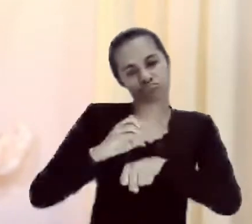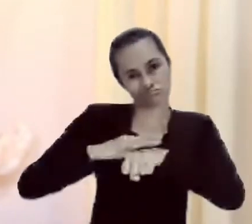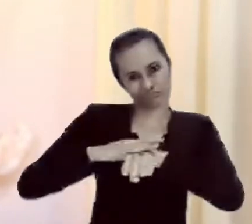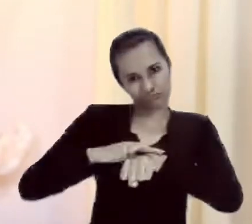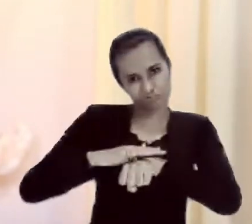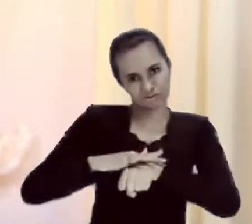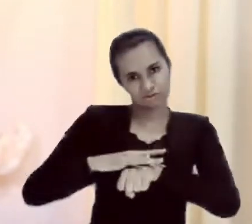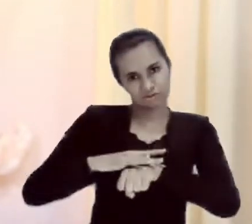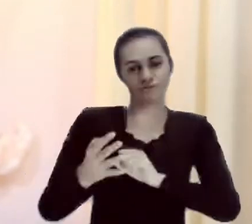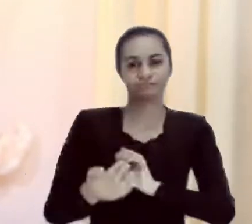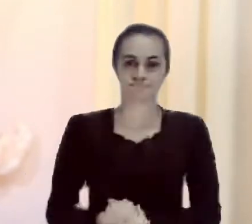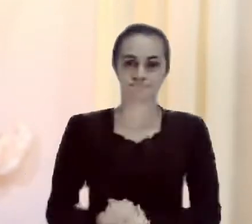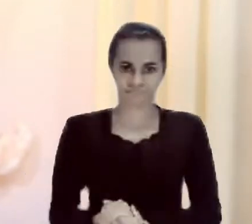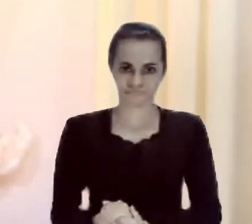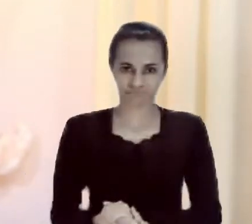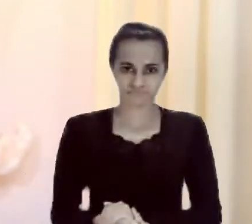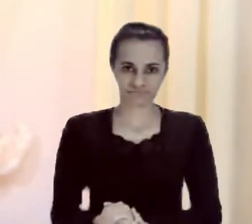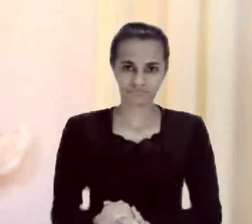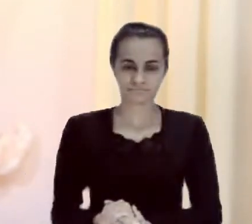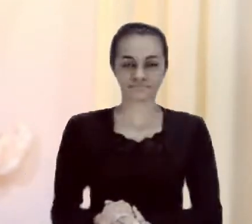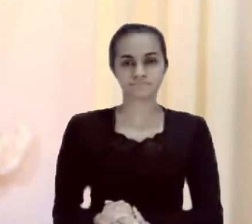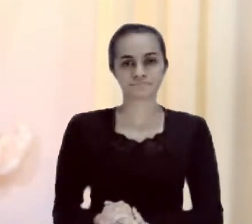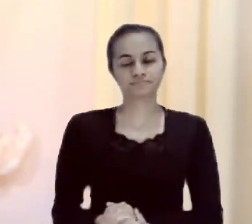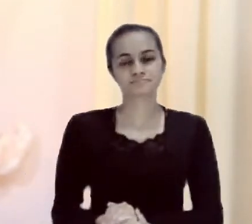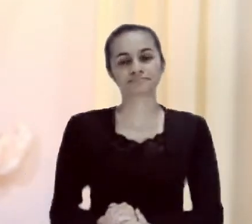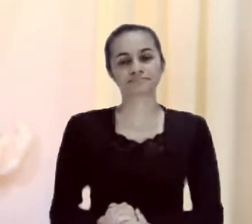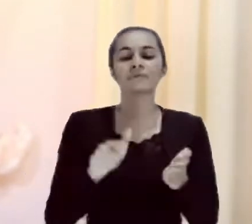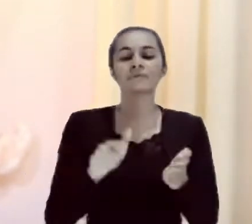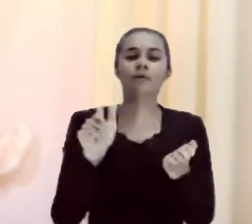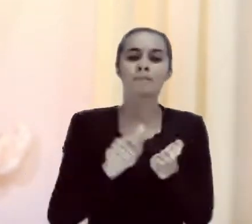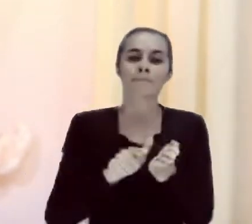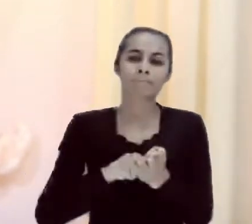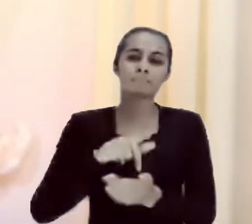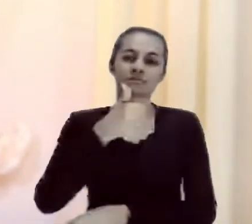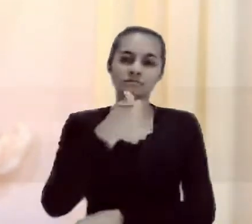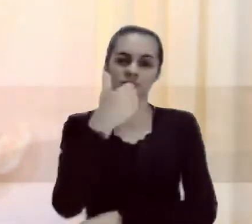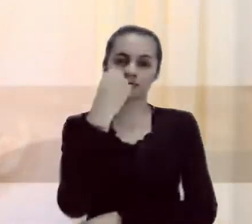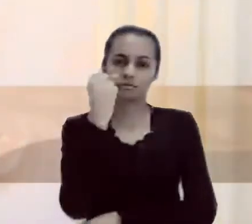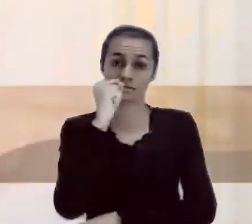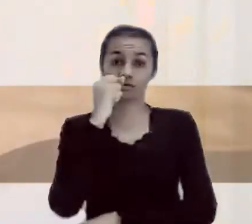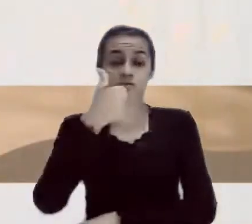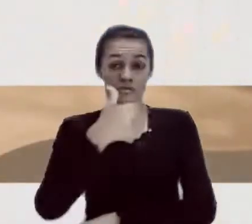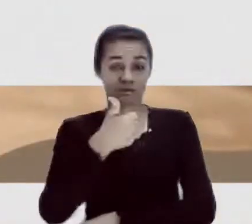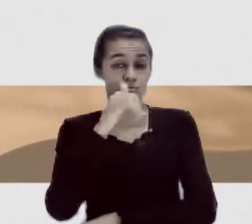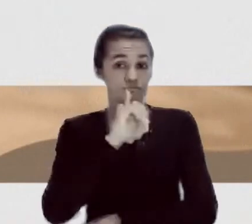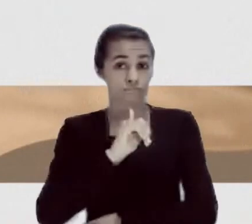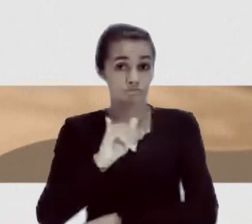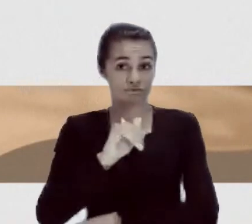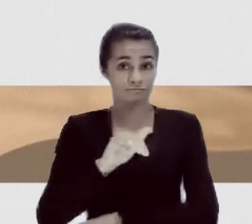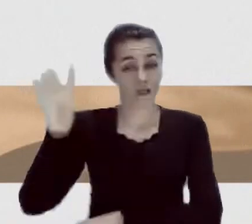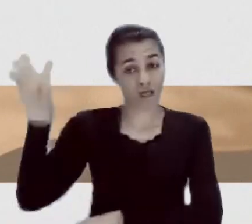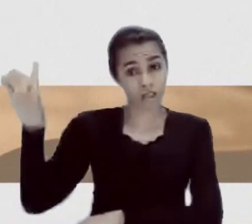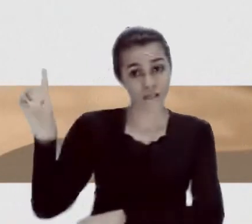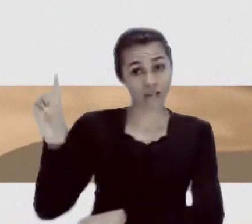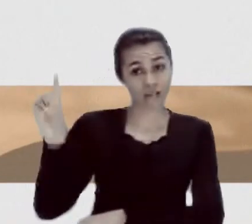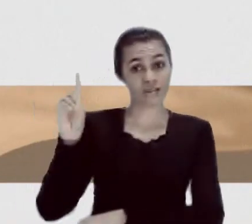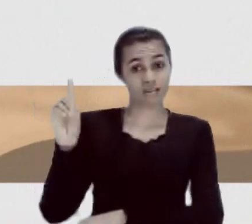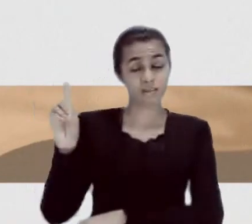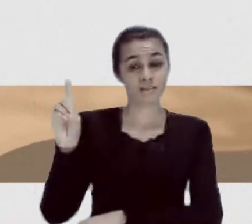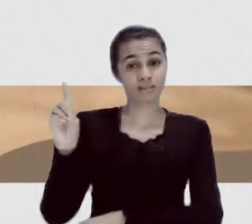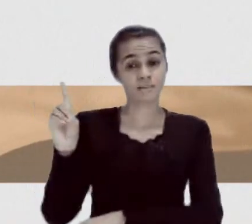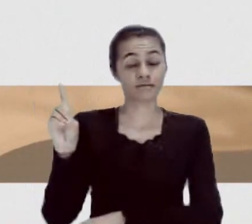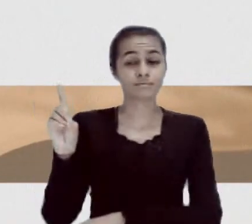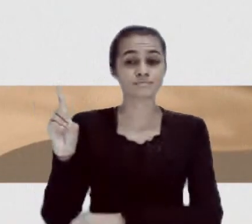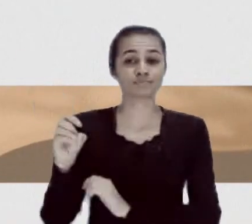Beneficência Social, página 181, diz assim: Deus permite que os seus